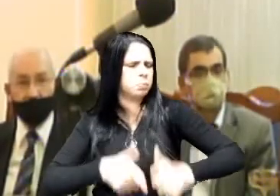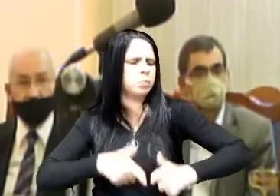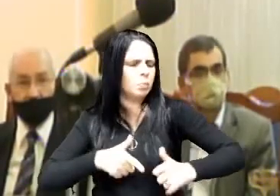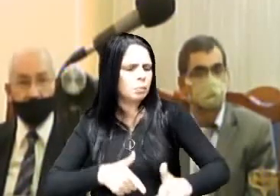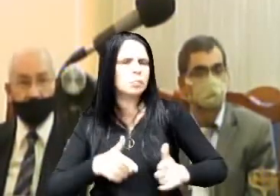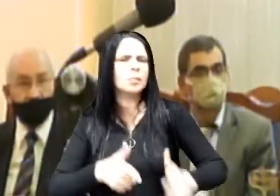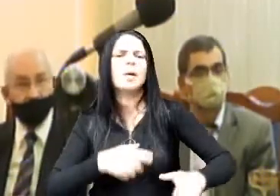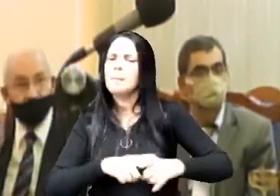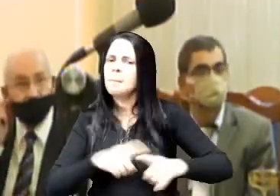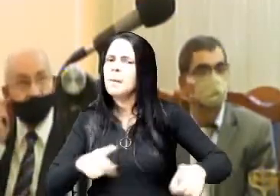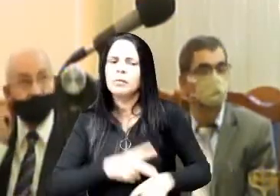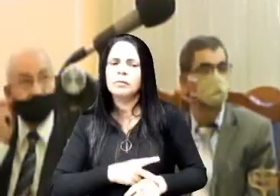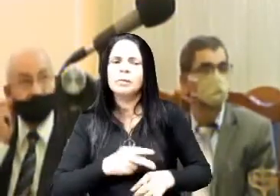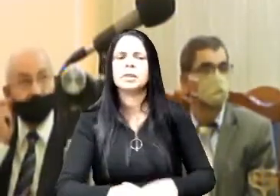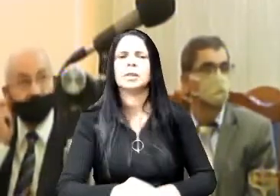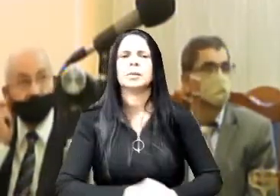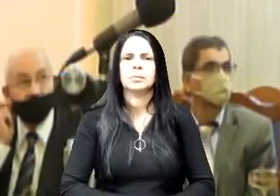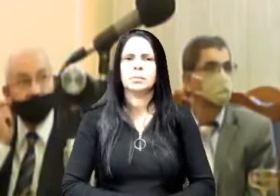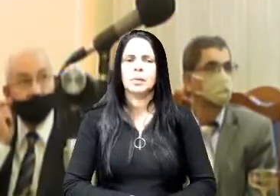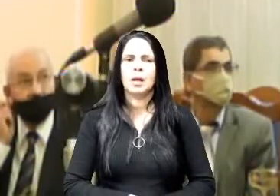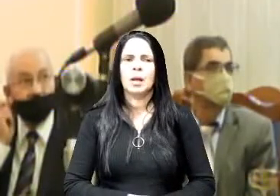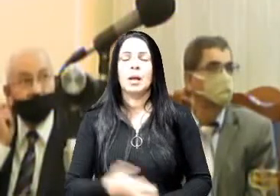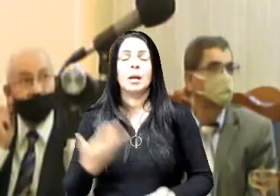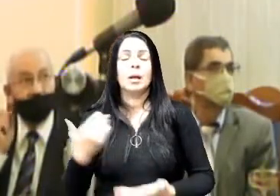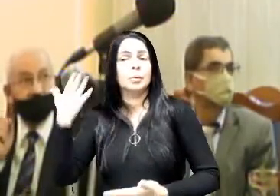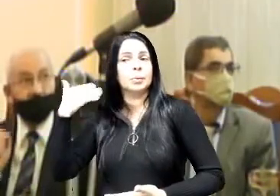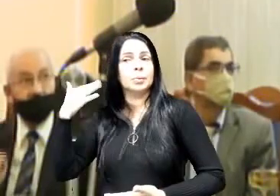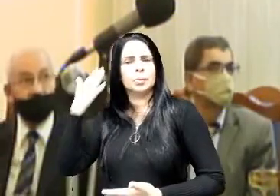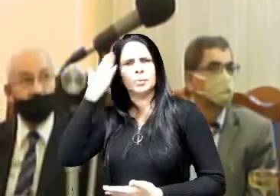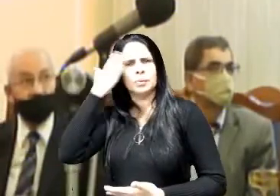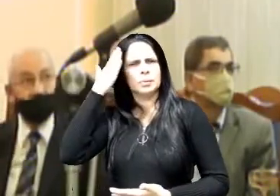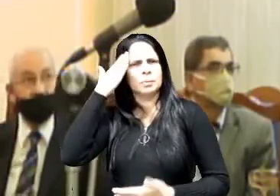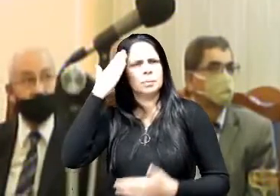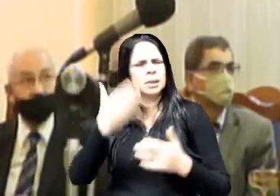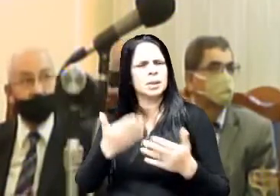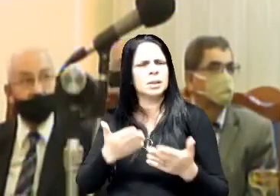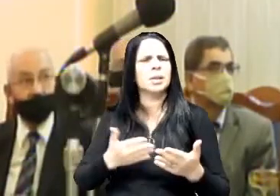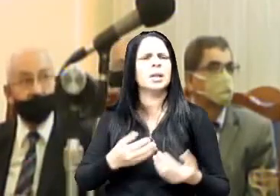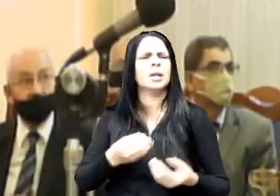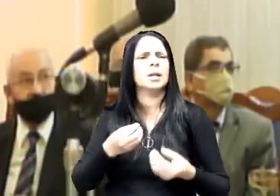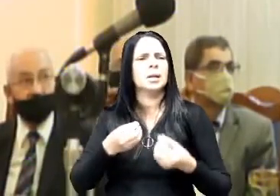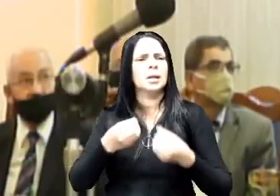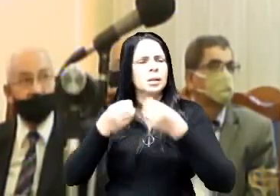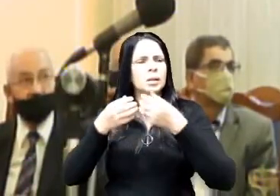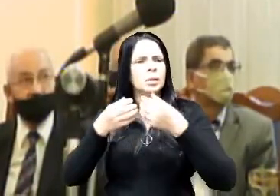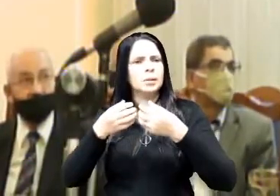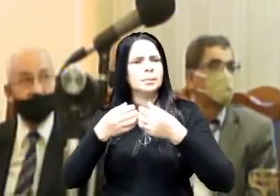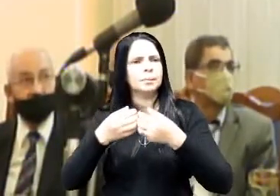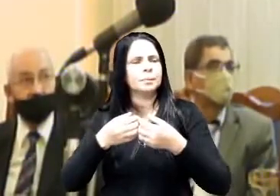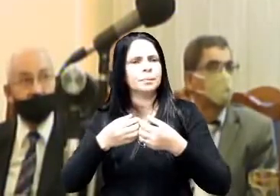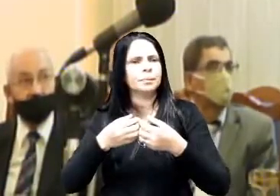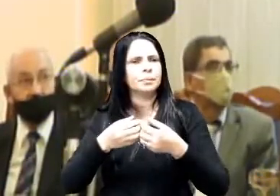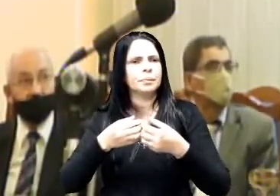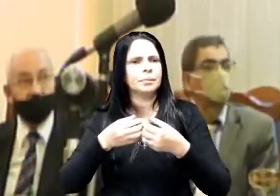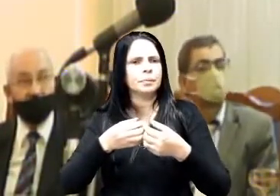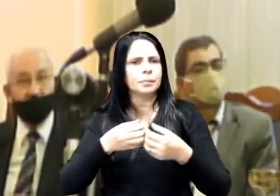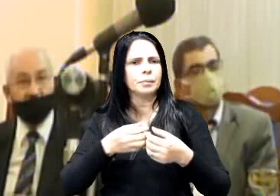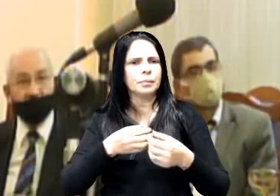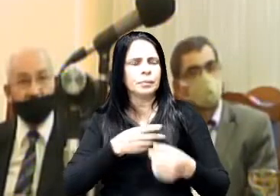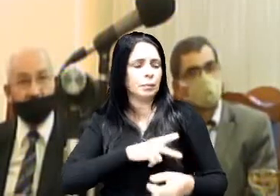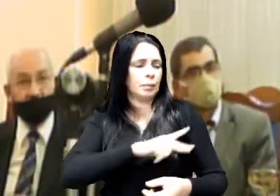Eu passei muito tempo para entender aquela expressão de Paulo quando ele disse: em Cristo somos mais do